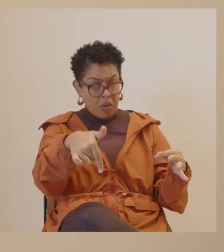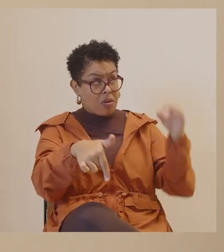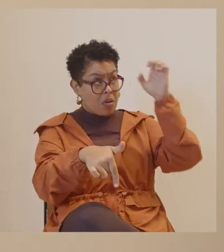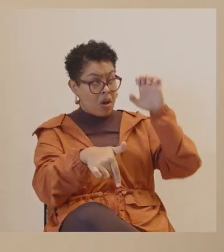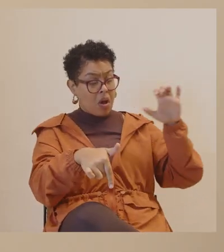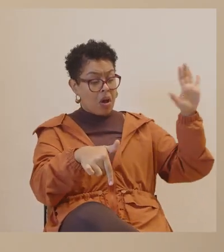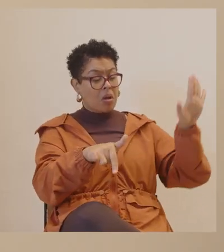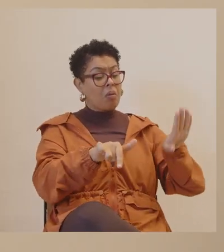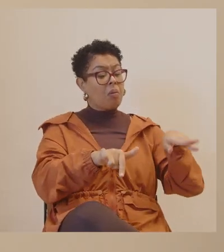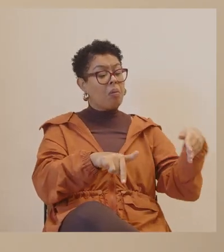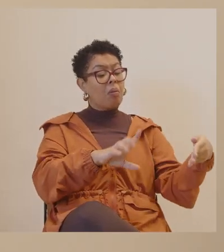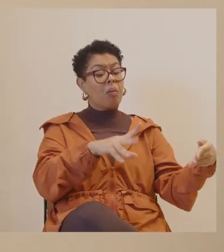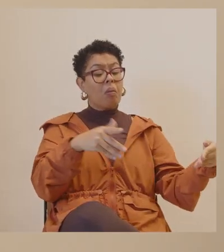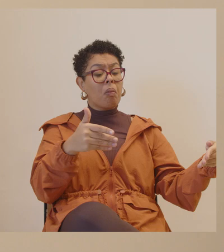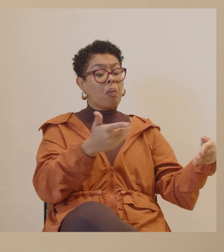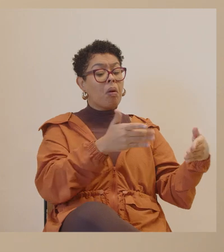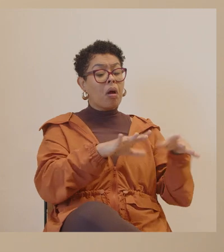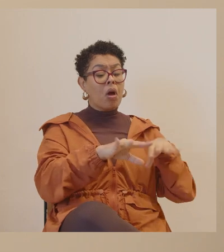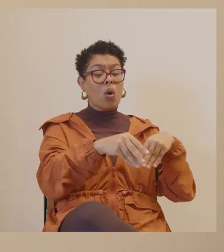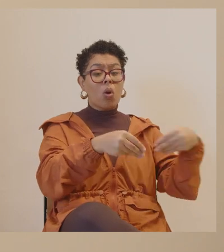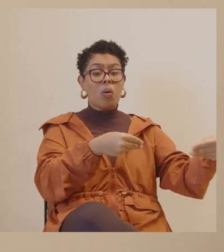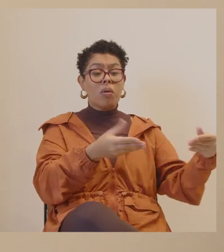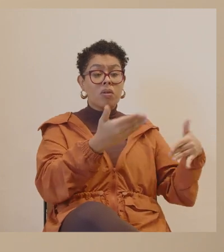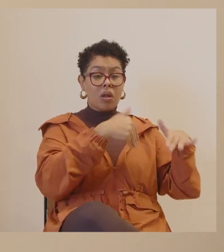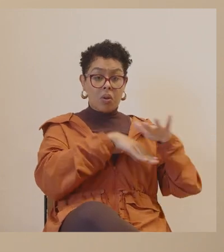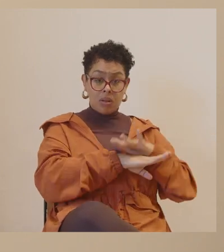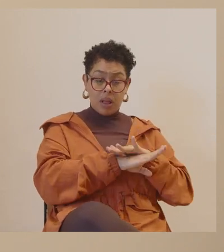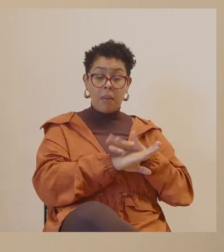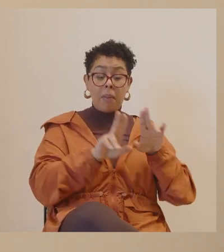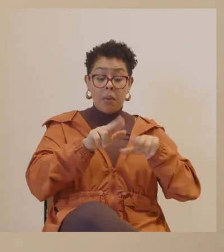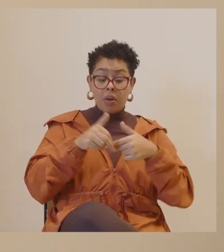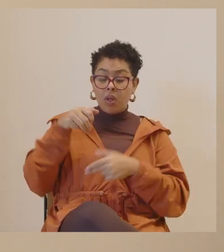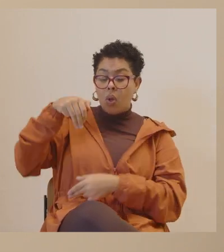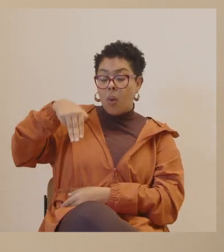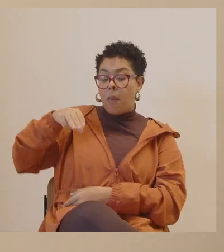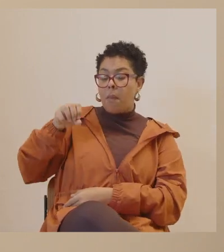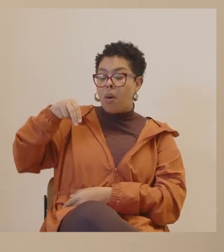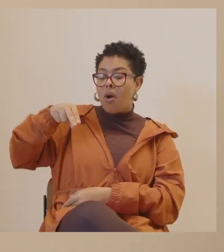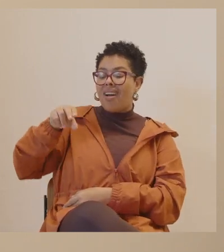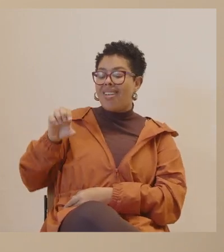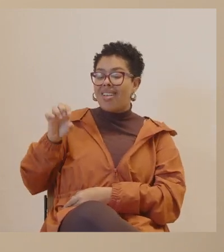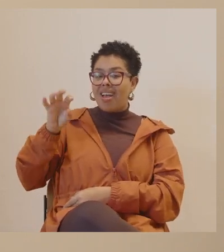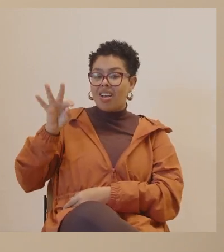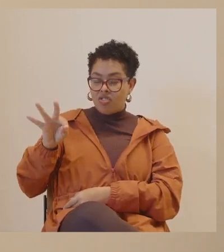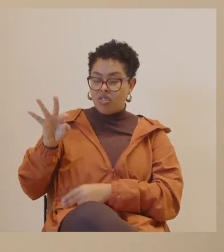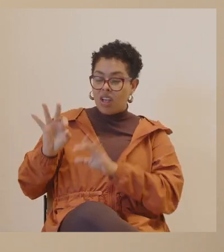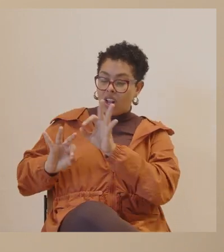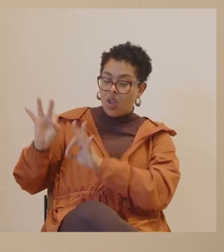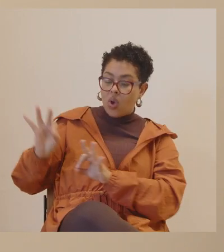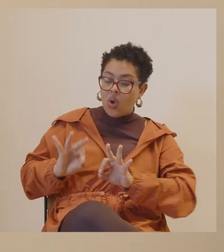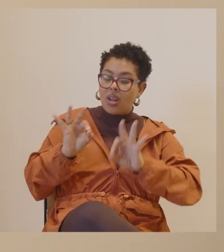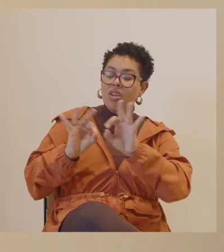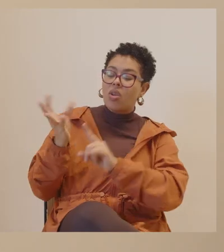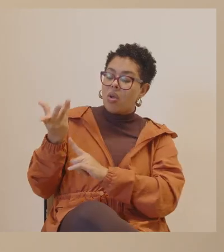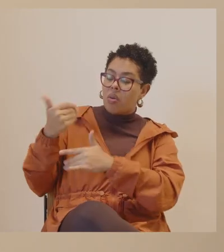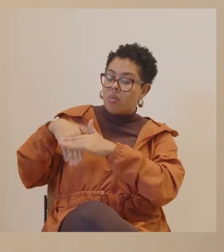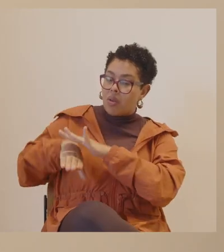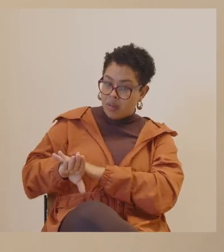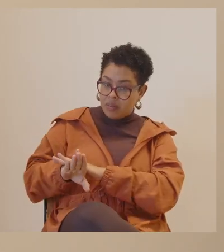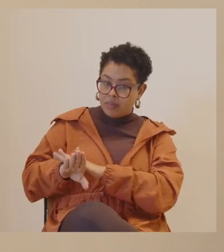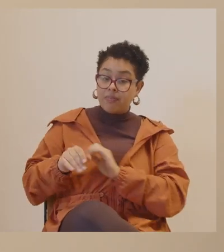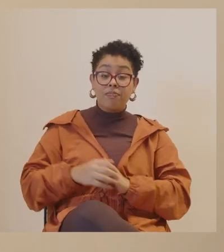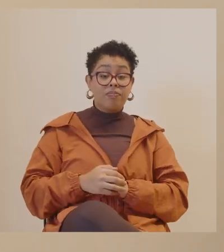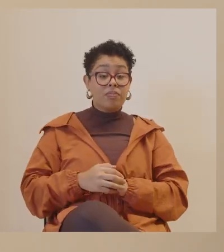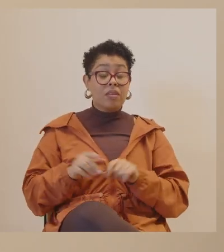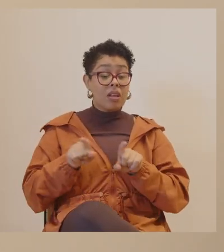europeus passaram a colecionar. E por isso que o Monet também pôde reunir a coleção dele desde muito cedo. Uma coisa